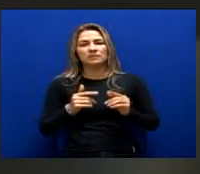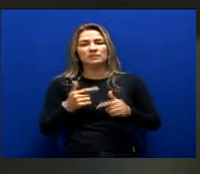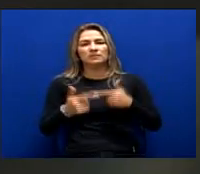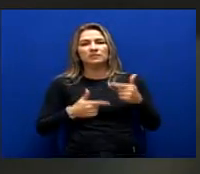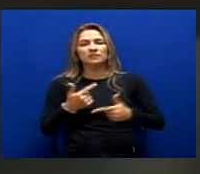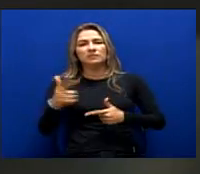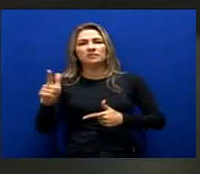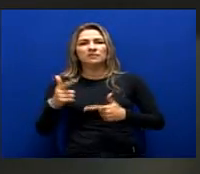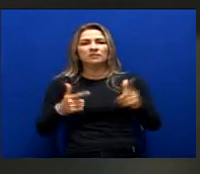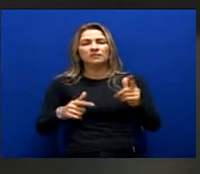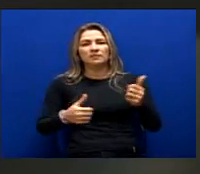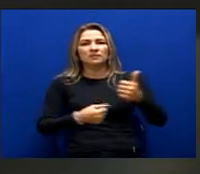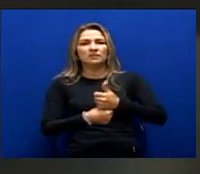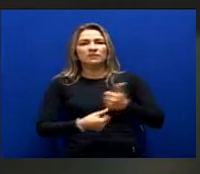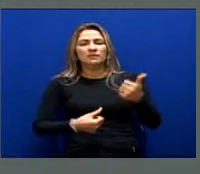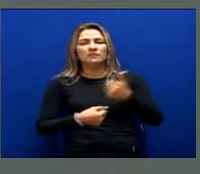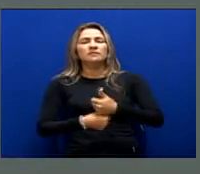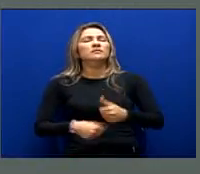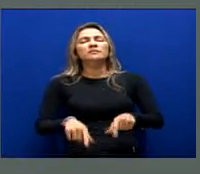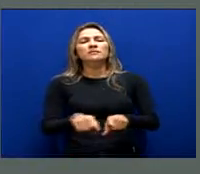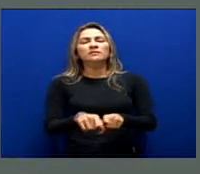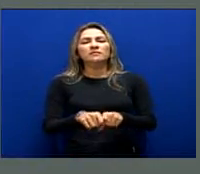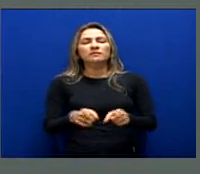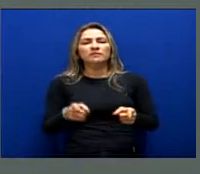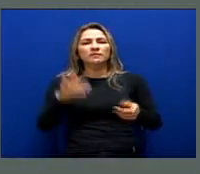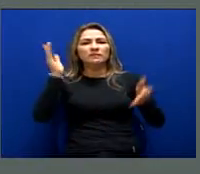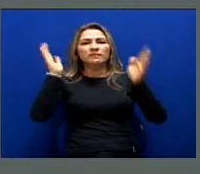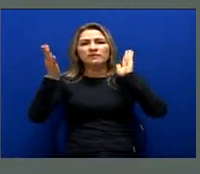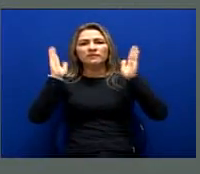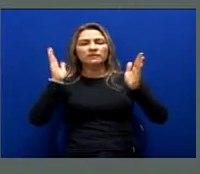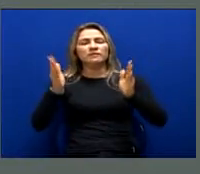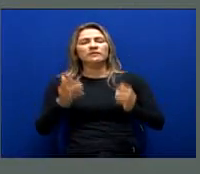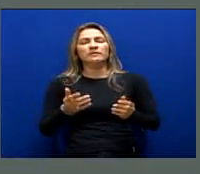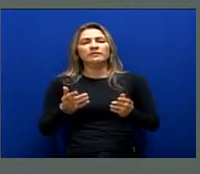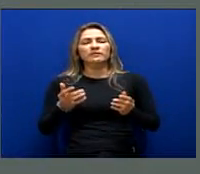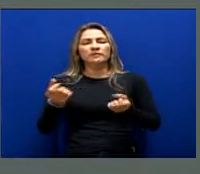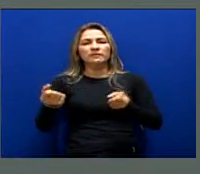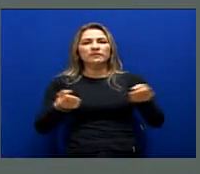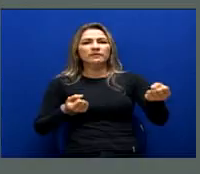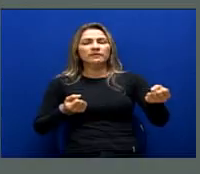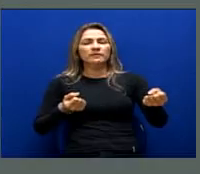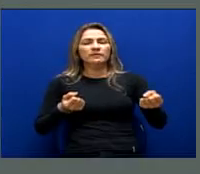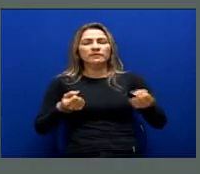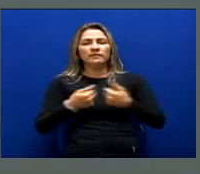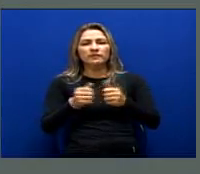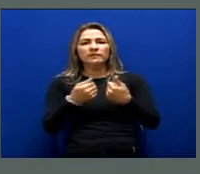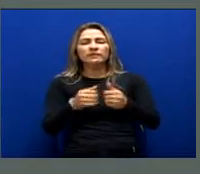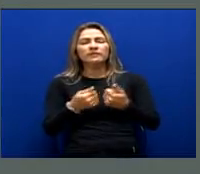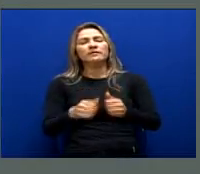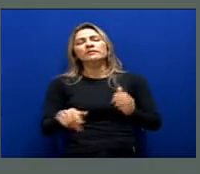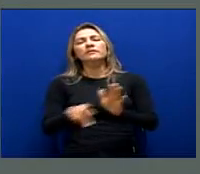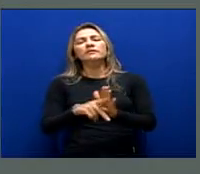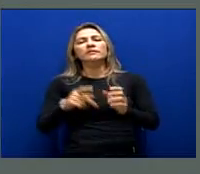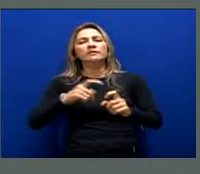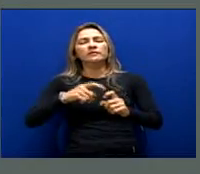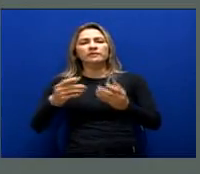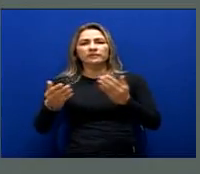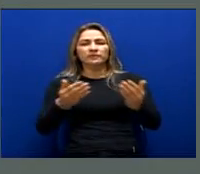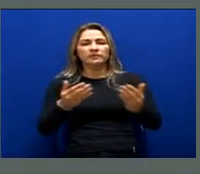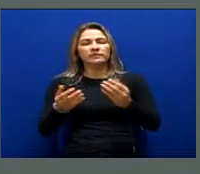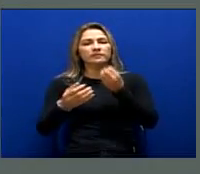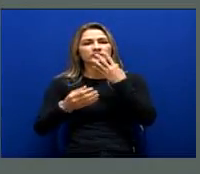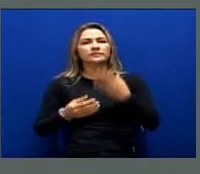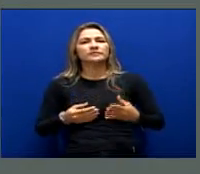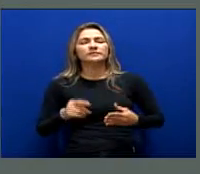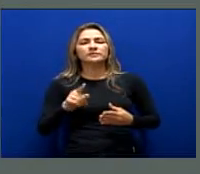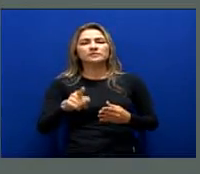consultório na rua e unidade de acolhimento ele está previsto para sair de tal eu acho que você num máximo lo a